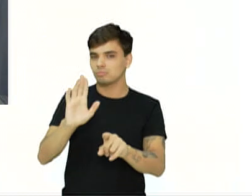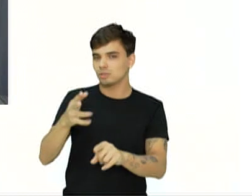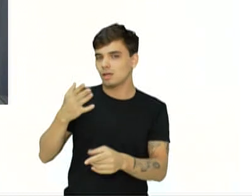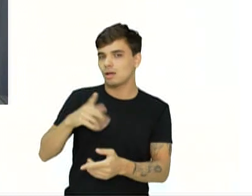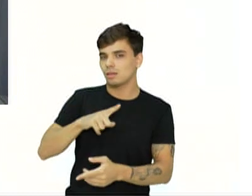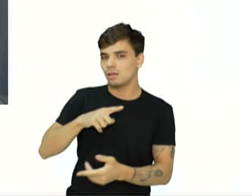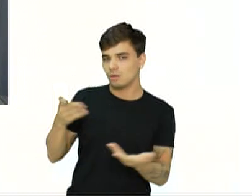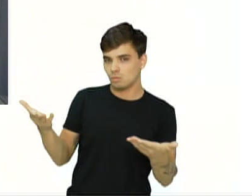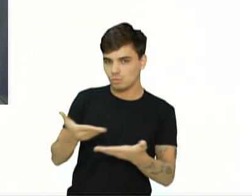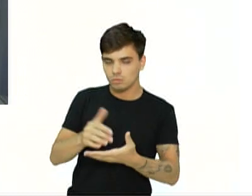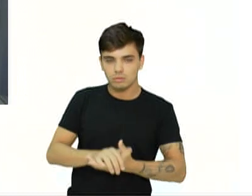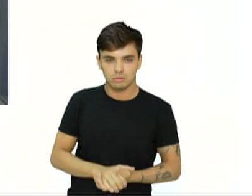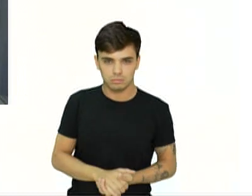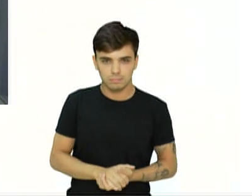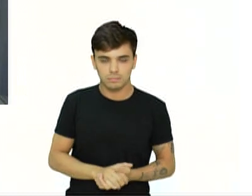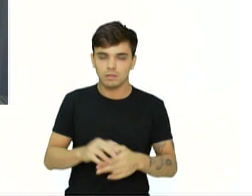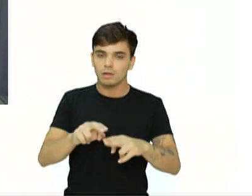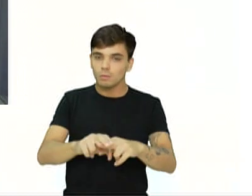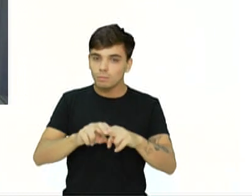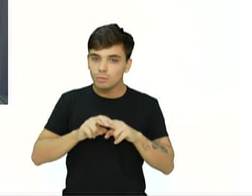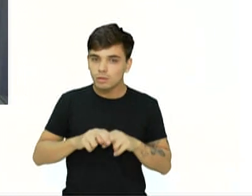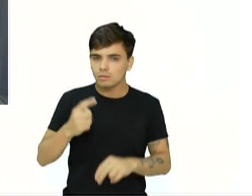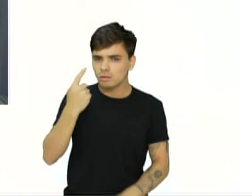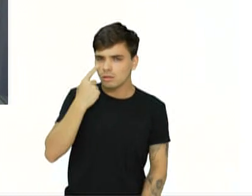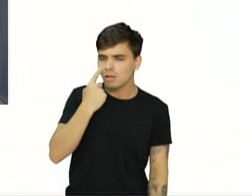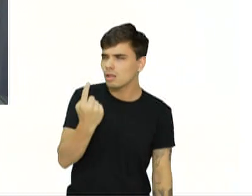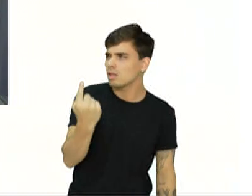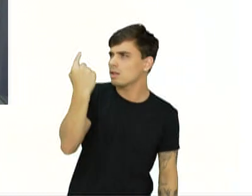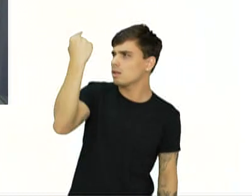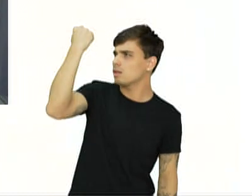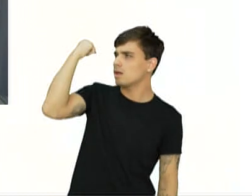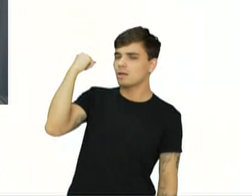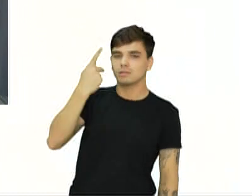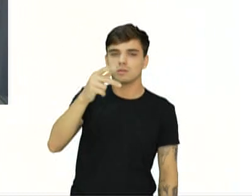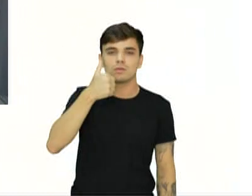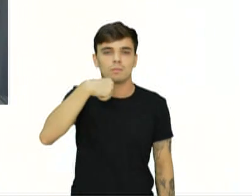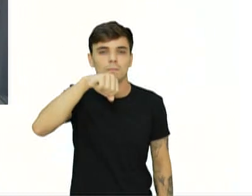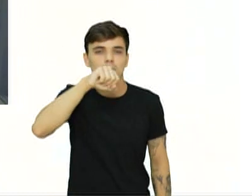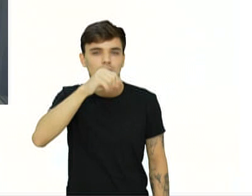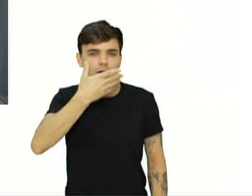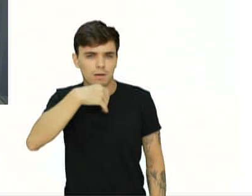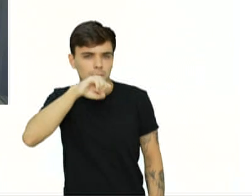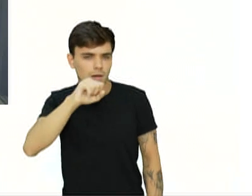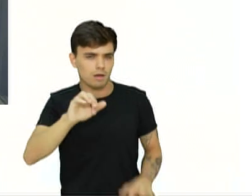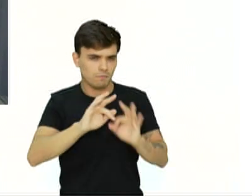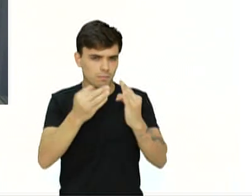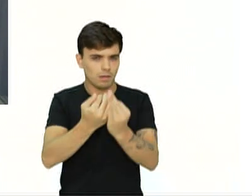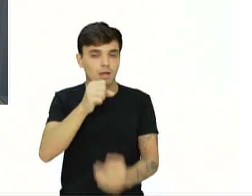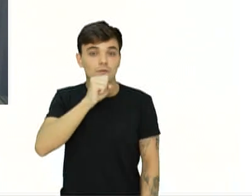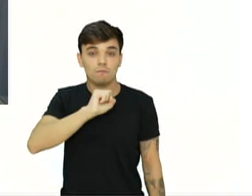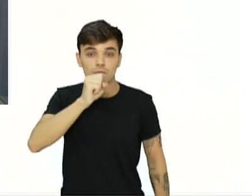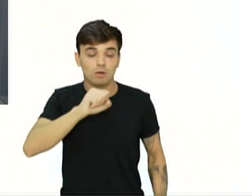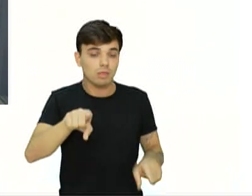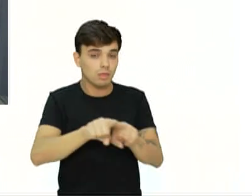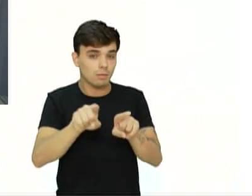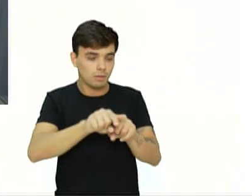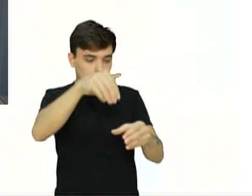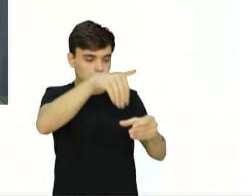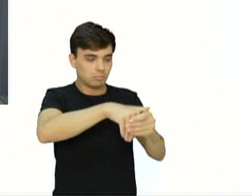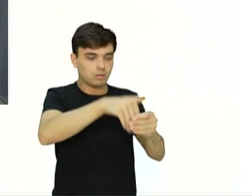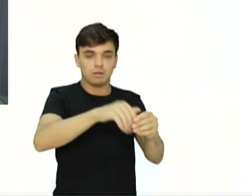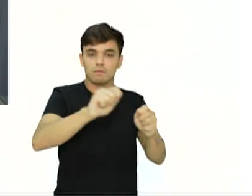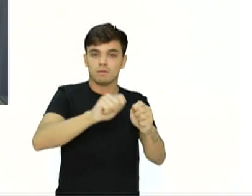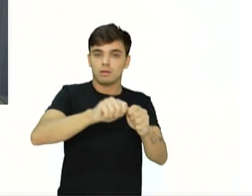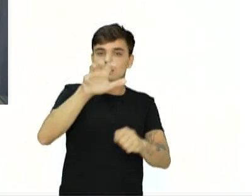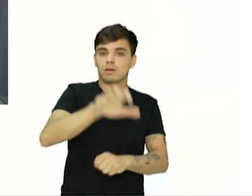gente tem hoje em dia. Então, lá na época dos seus pais, dos seus avós, as eleições eram